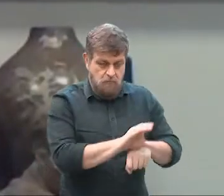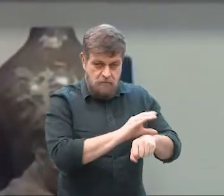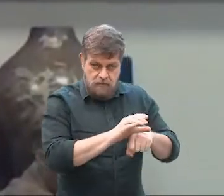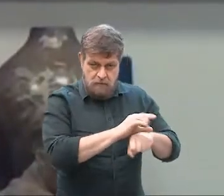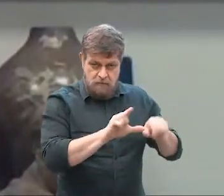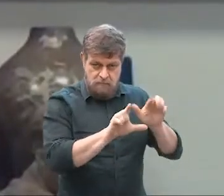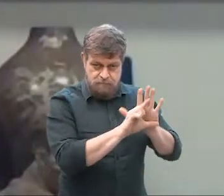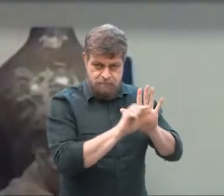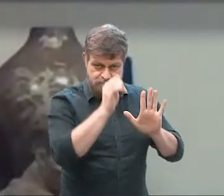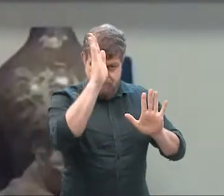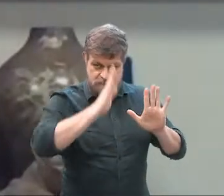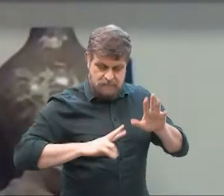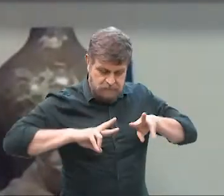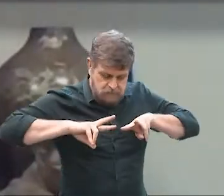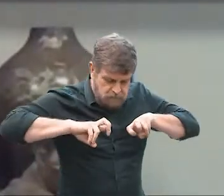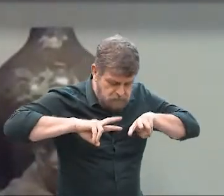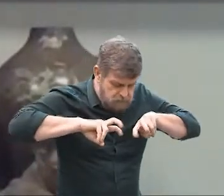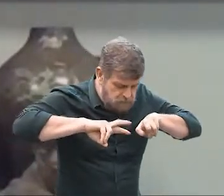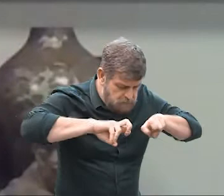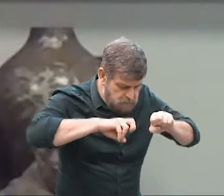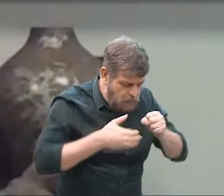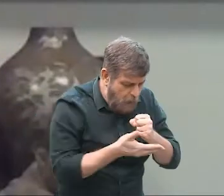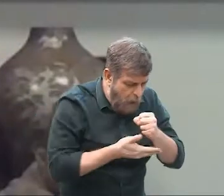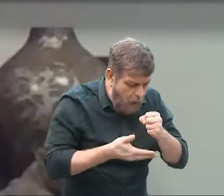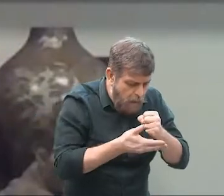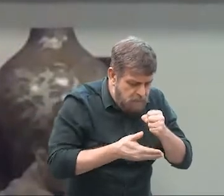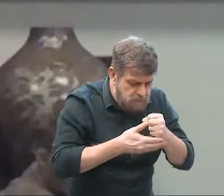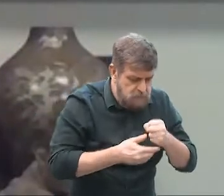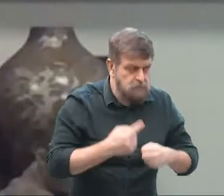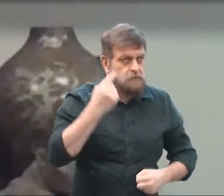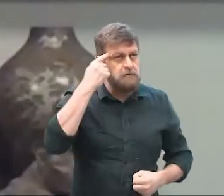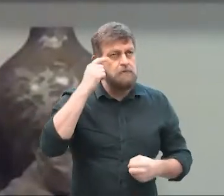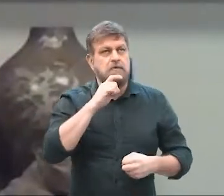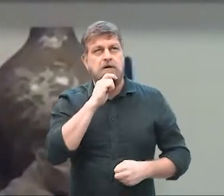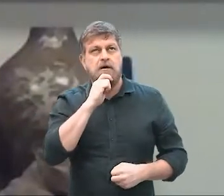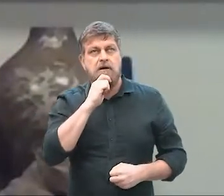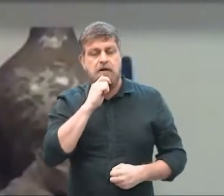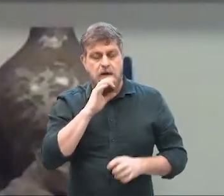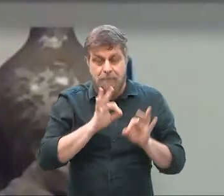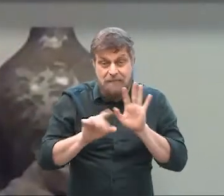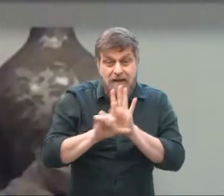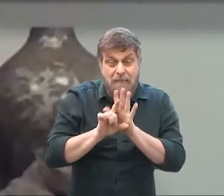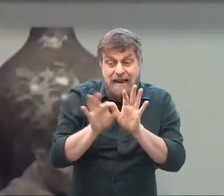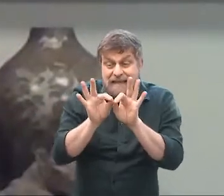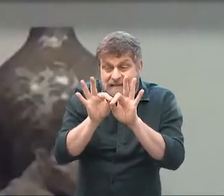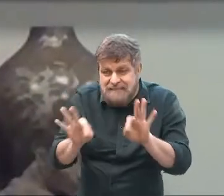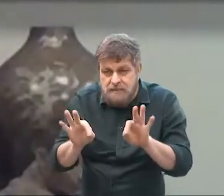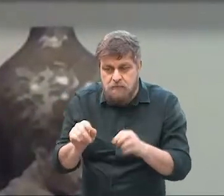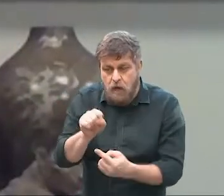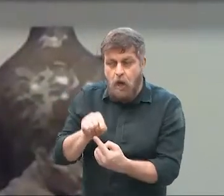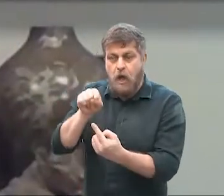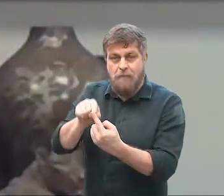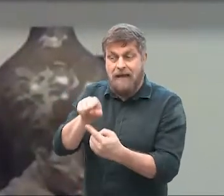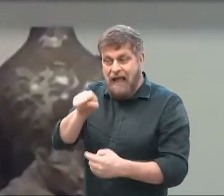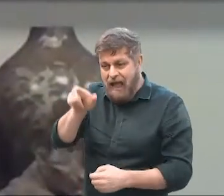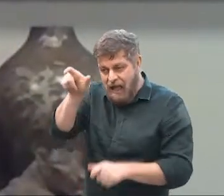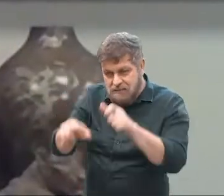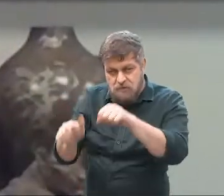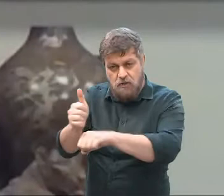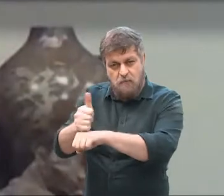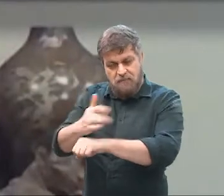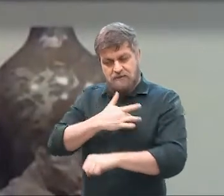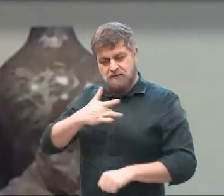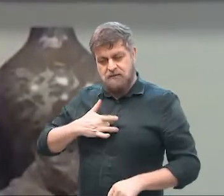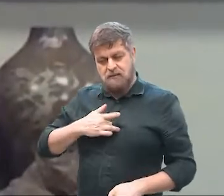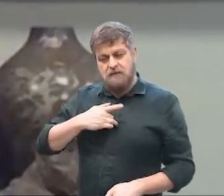enfoque genérico de princípios, eu materializei através de uma legislação simples, mas que dá direitos ao